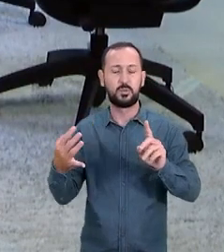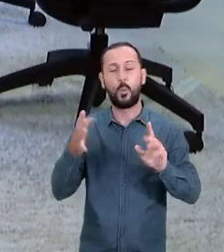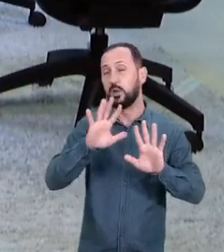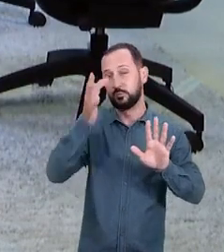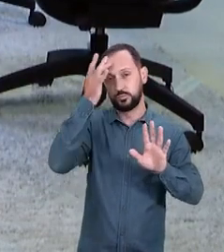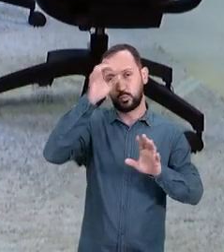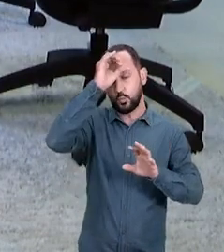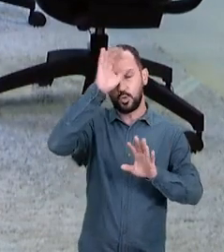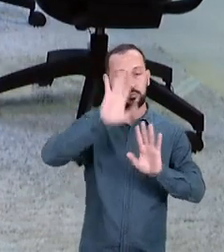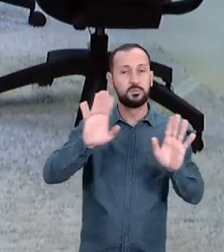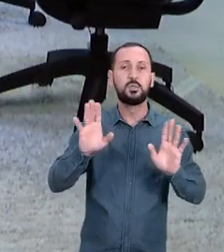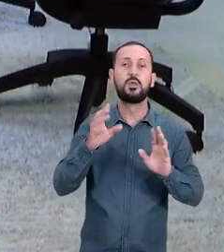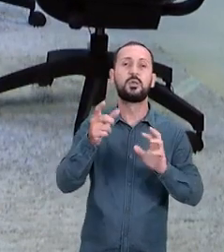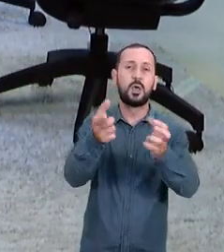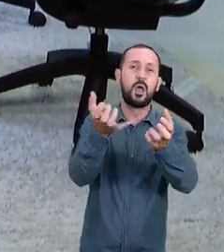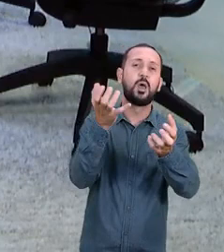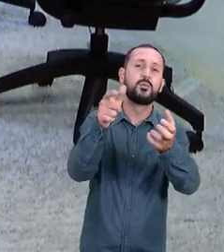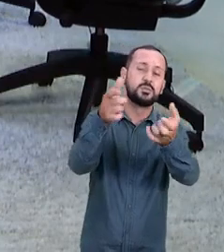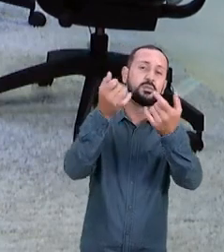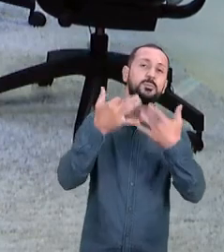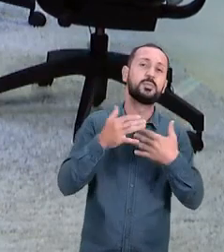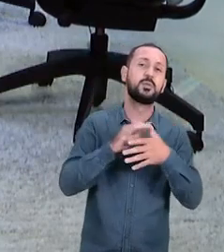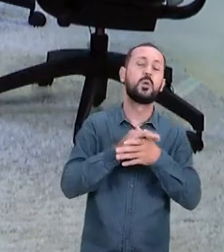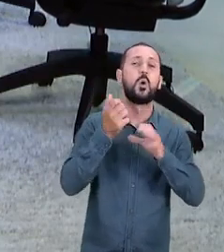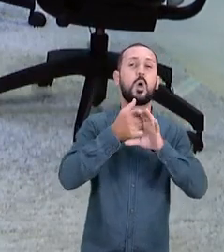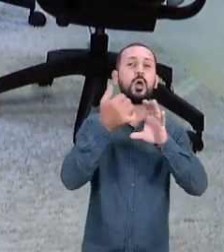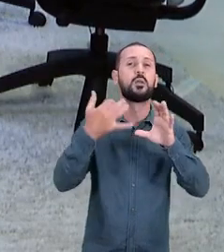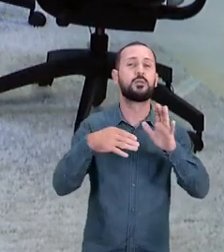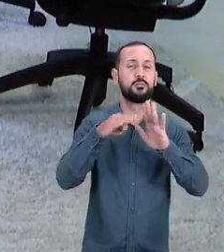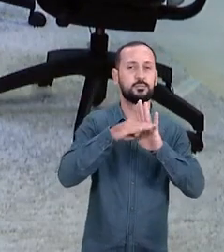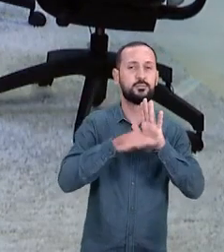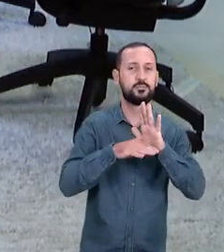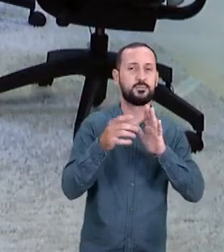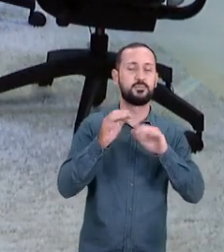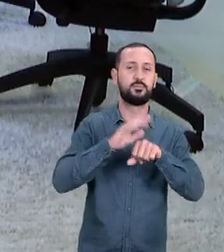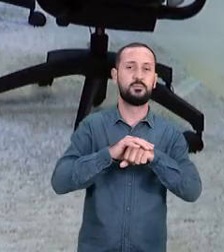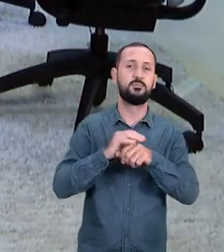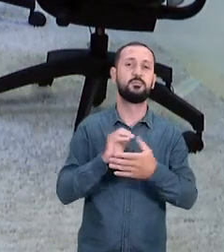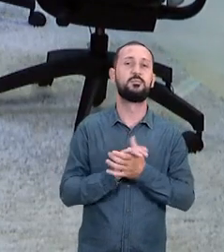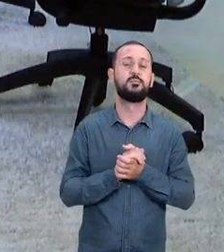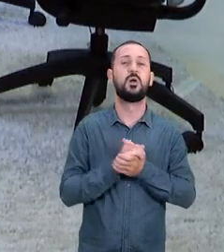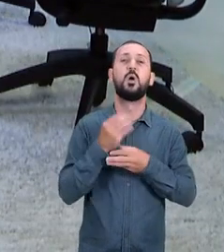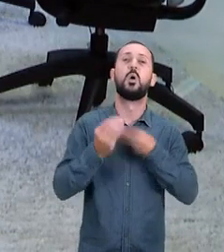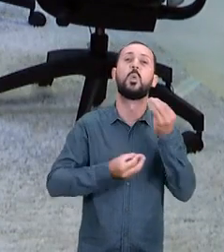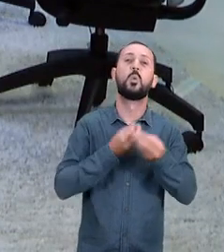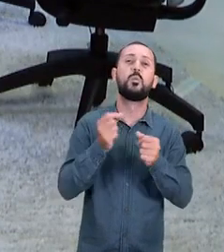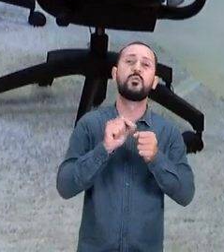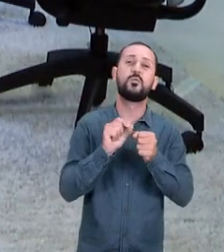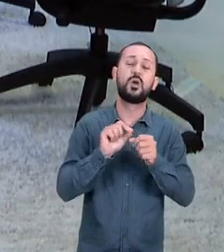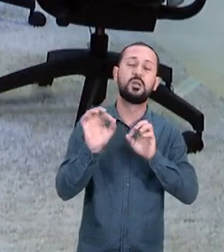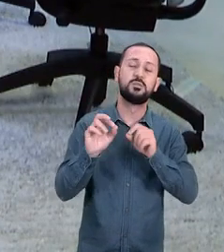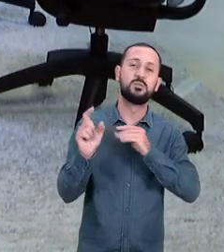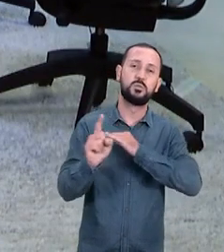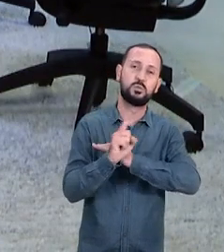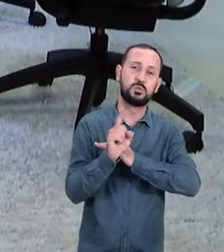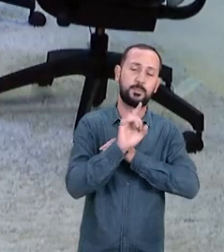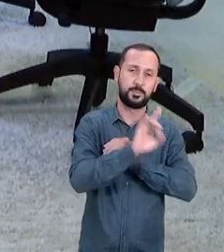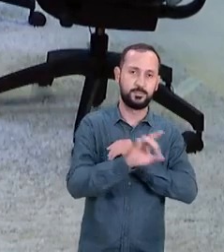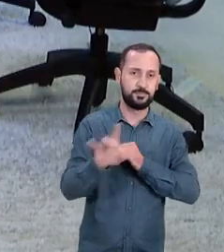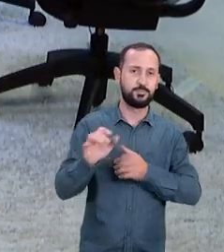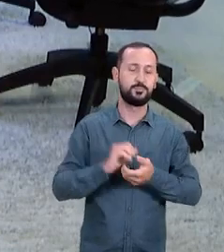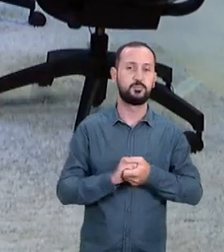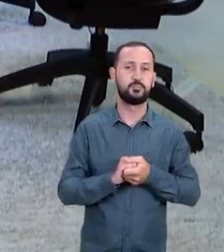dengue, quantos são caracterizadas essas doenças. Agora, como que é feito o tratamento para cada uma